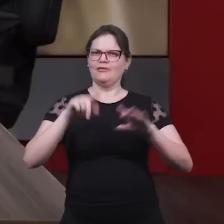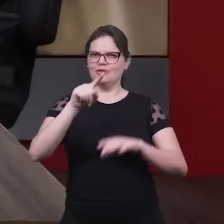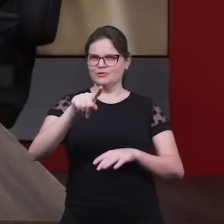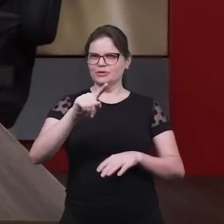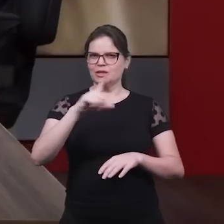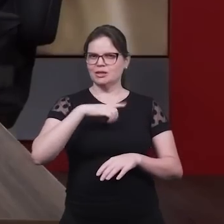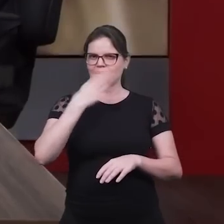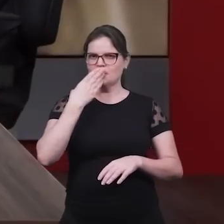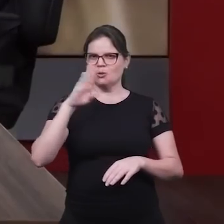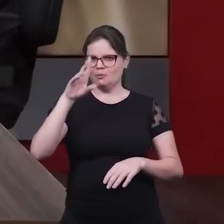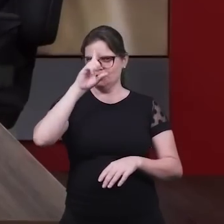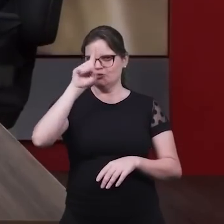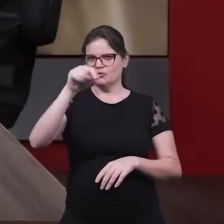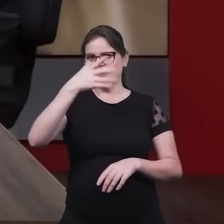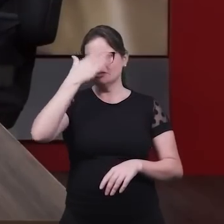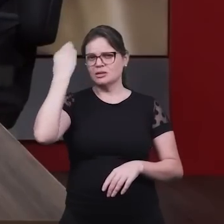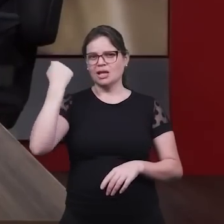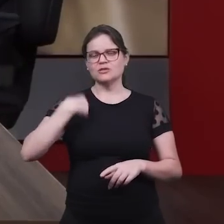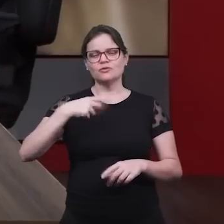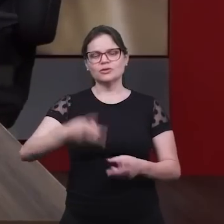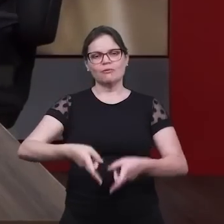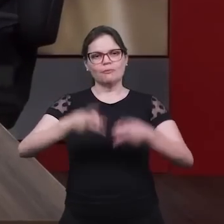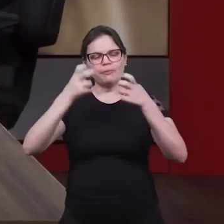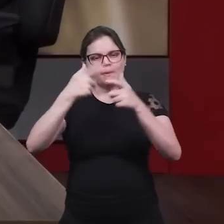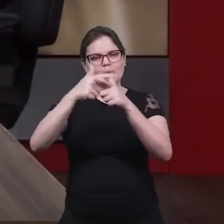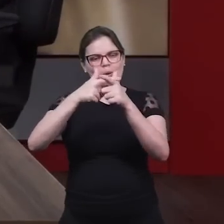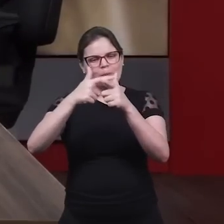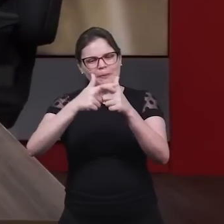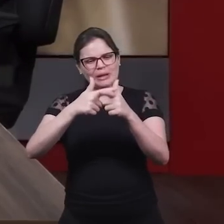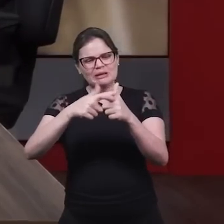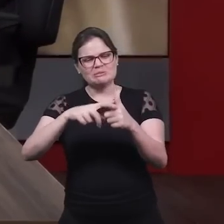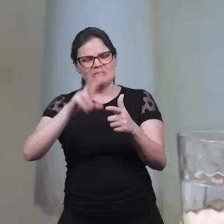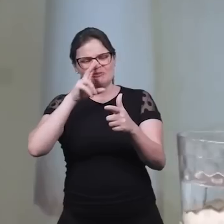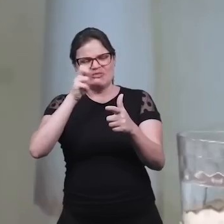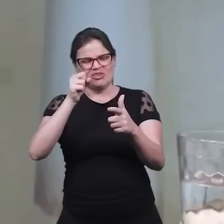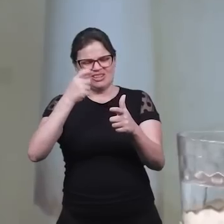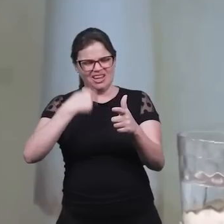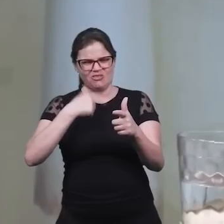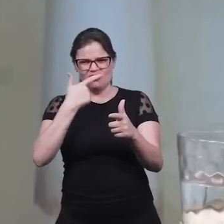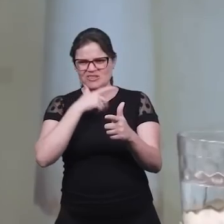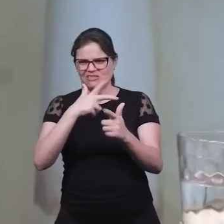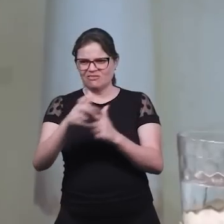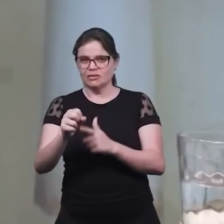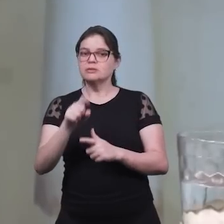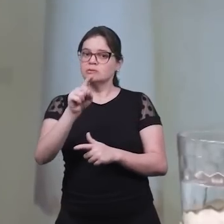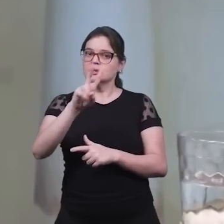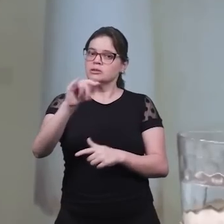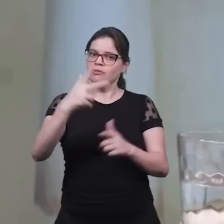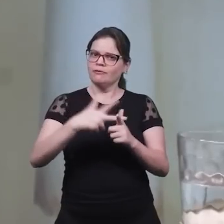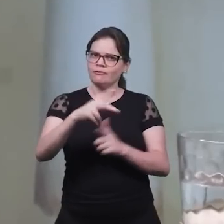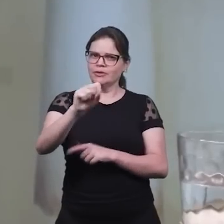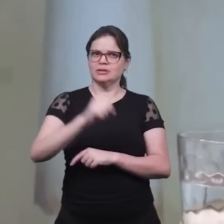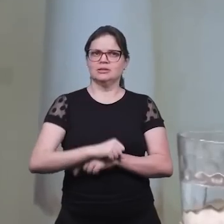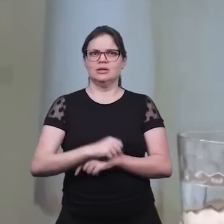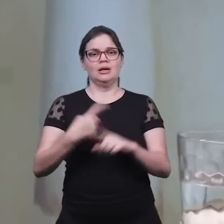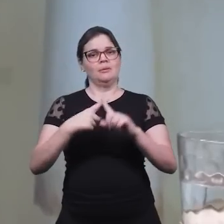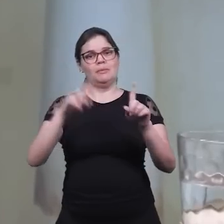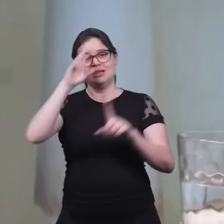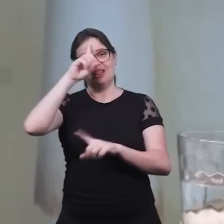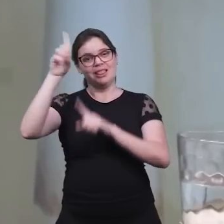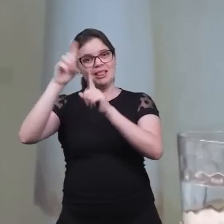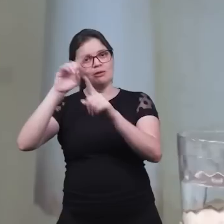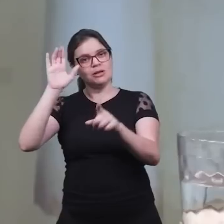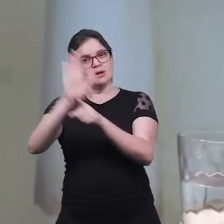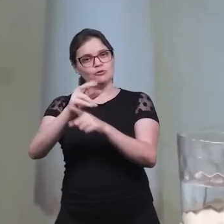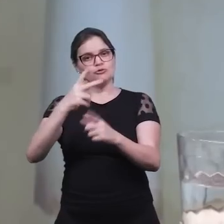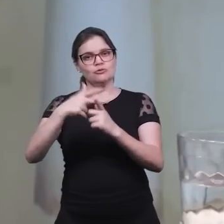que esse muitas vezes é o problema nosso. Existe uma promessa de Deus na sua vida, às vezes nas nossas vidas. Você vê um obstáculo tão forte,